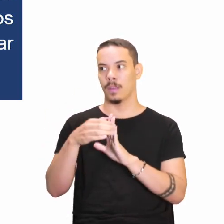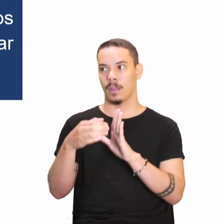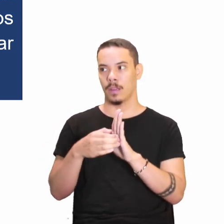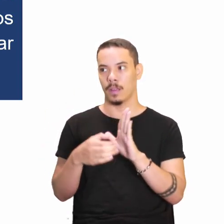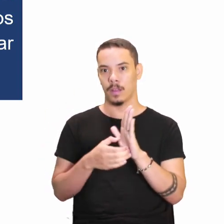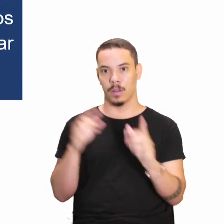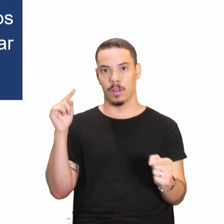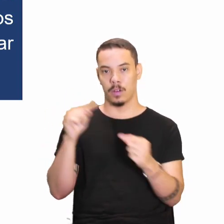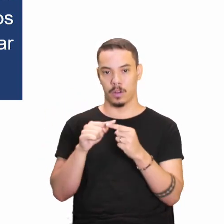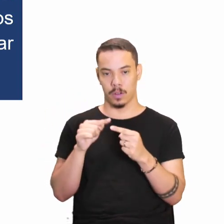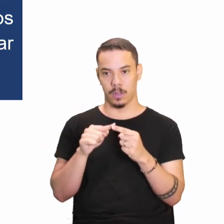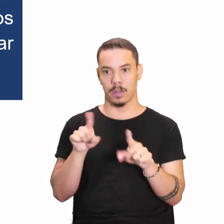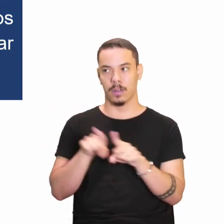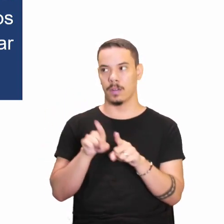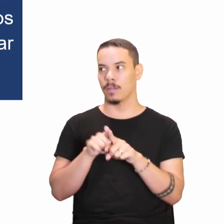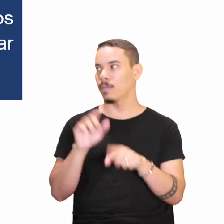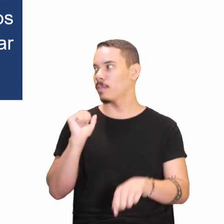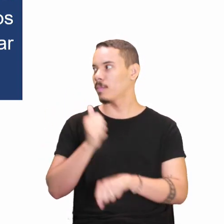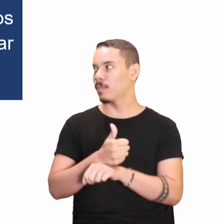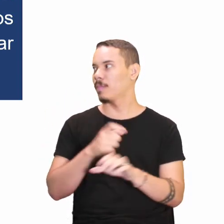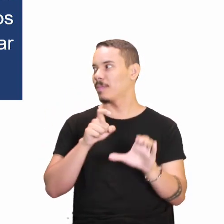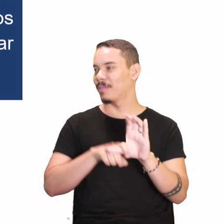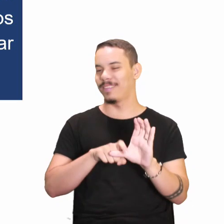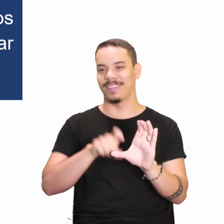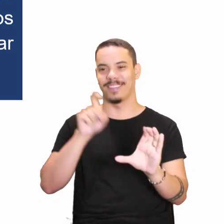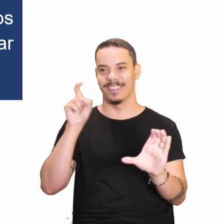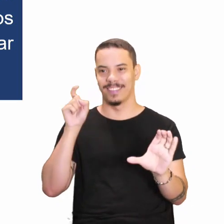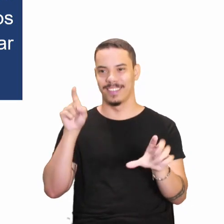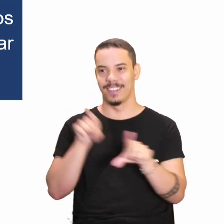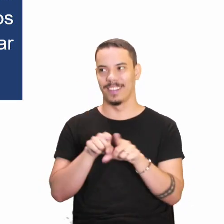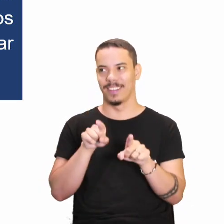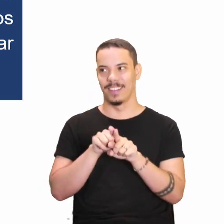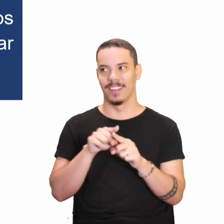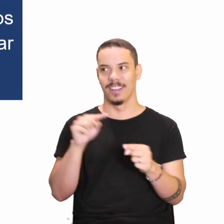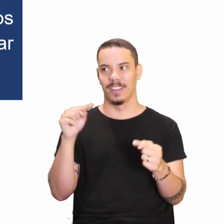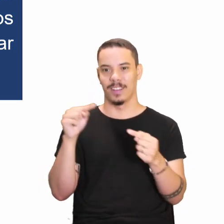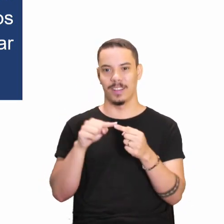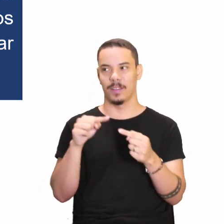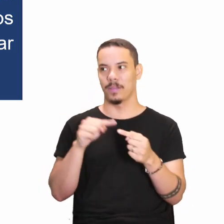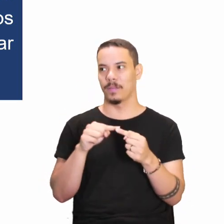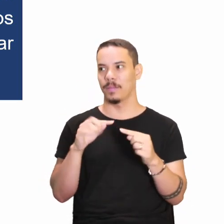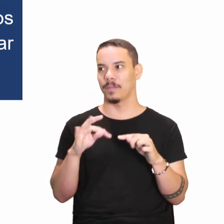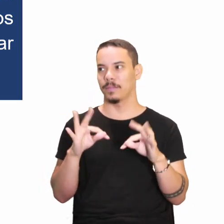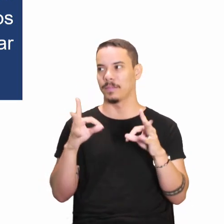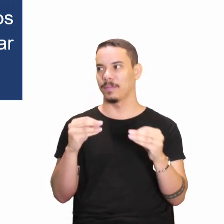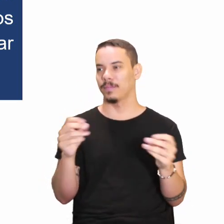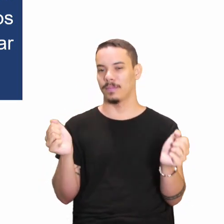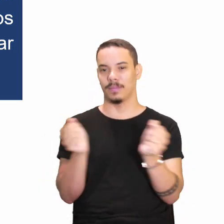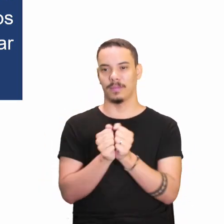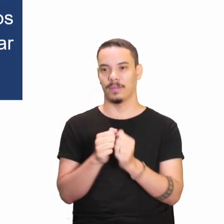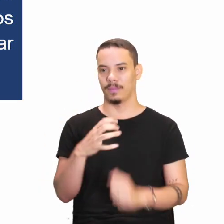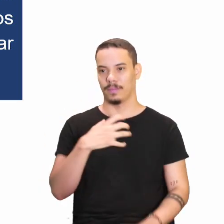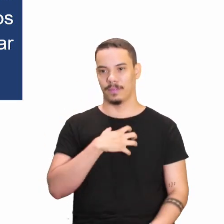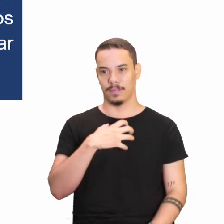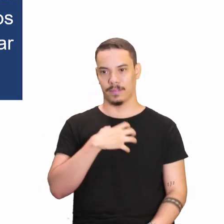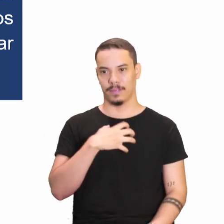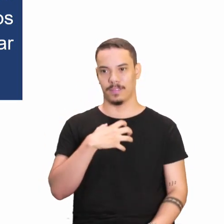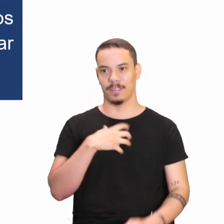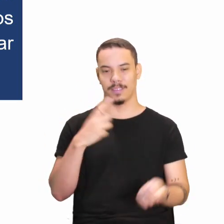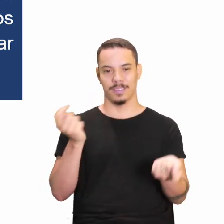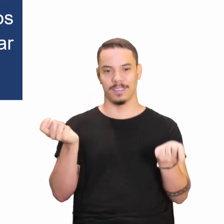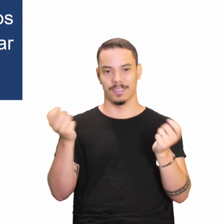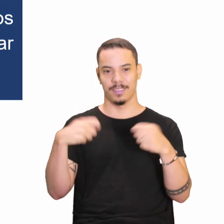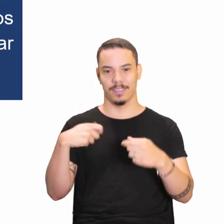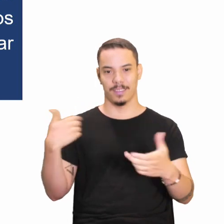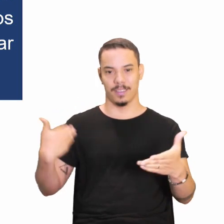de coordenação e subordinação e a sintaxe de concordância, de regência, de modo que a potencializar